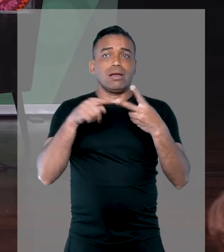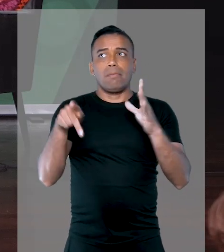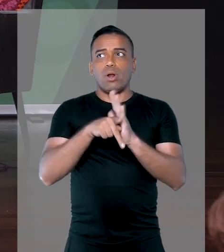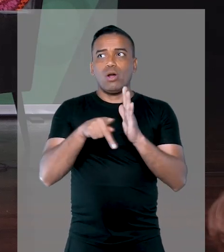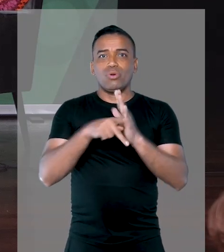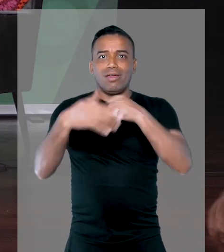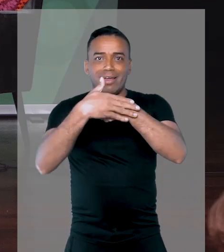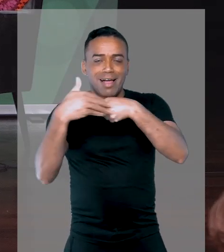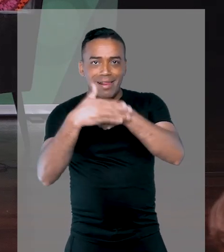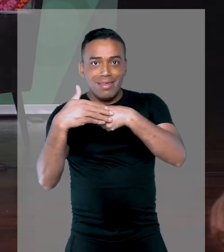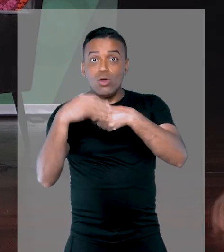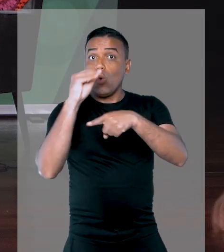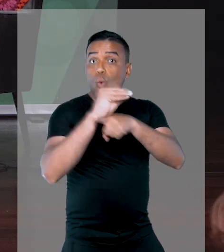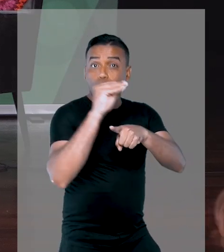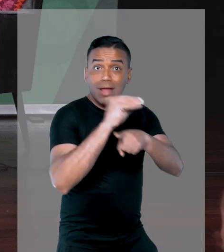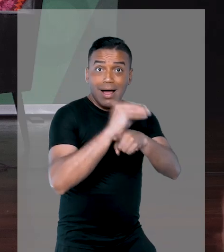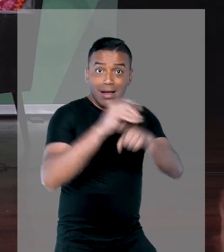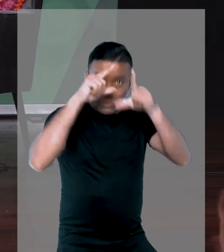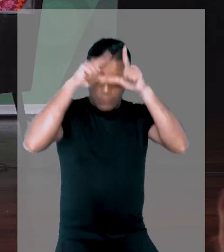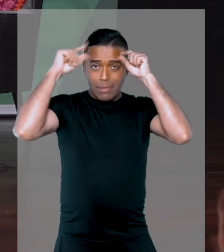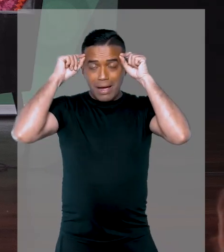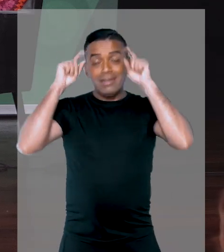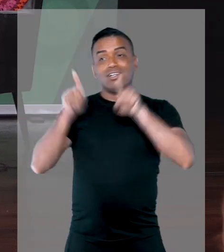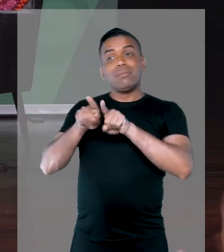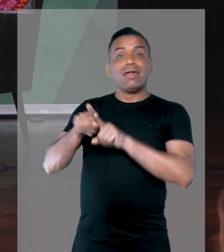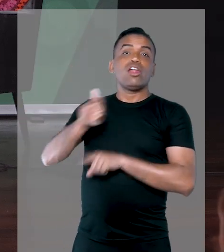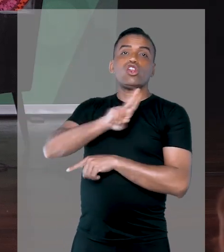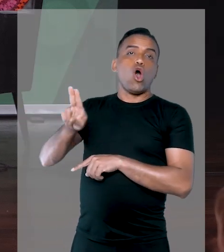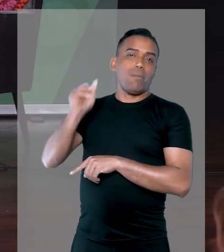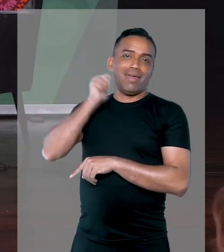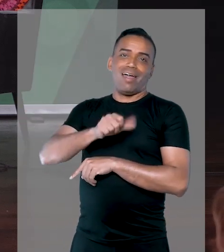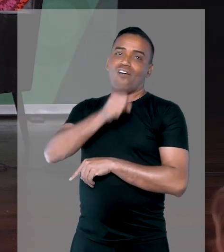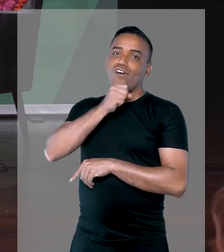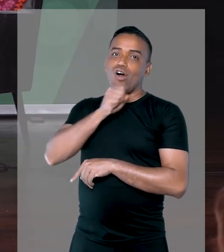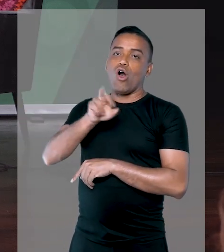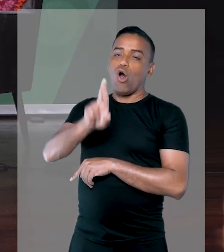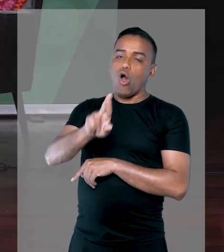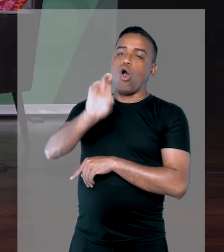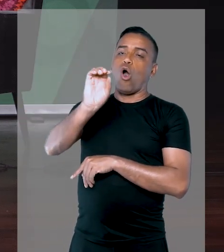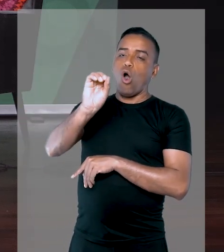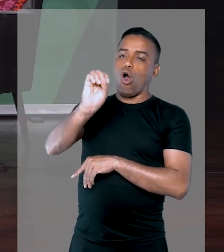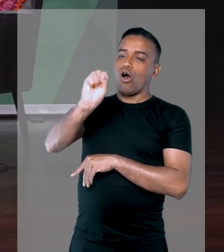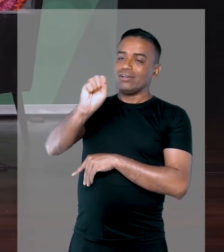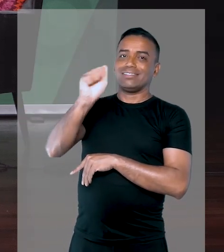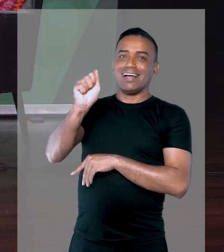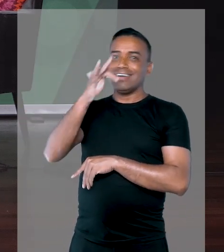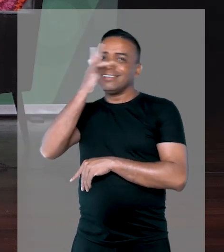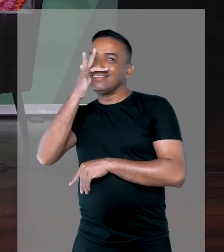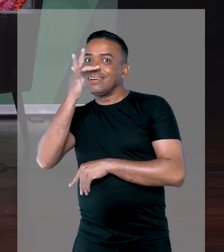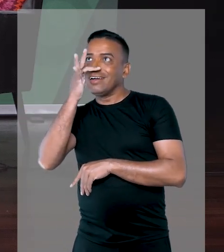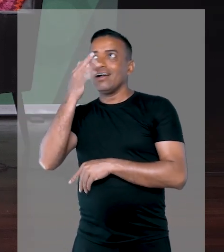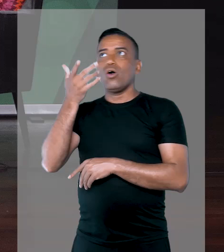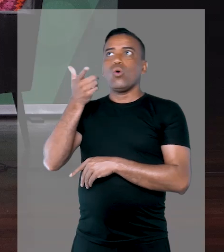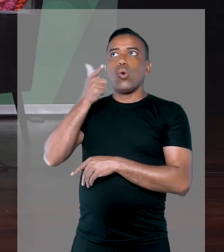questão do zelo da enfermagem com o fato do nome da minha avó ser Rosa. E aí eu não conseguia encaixar